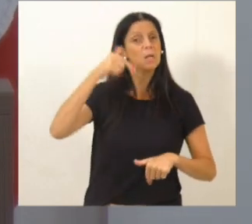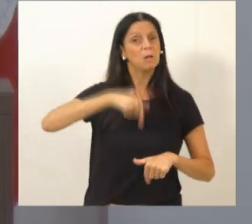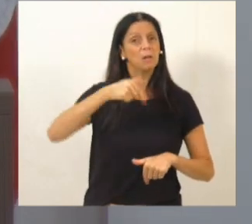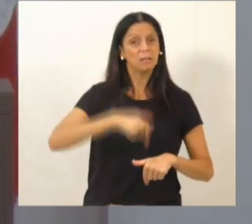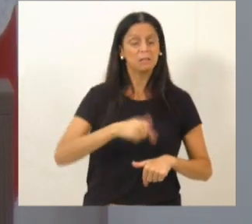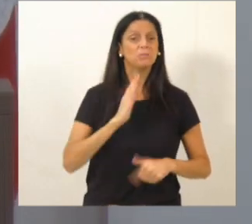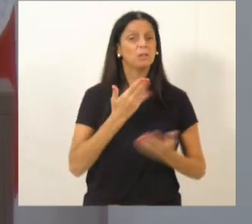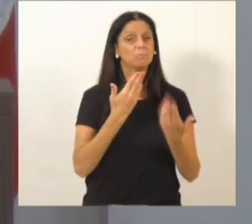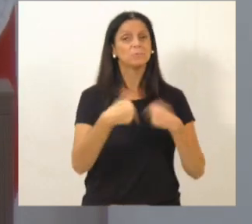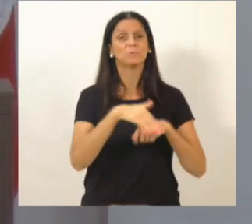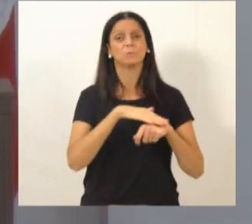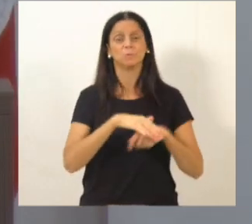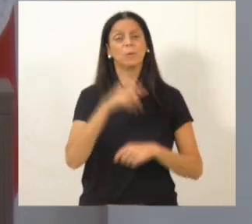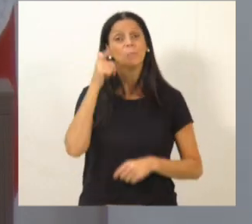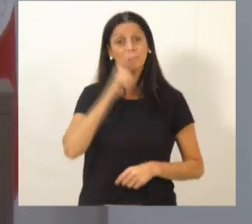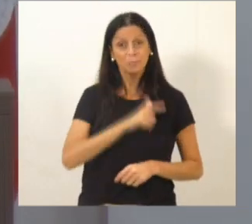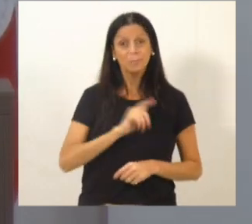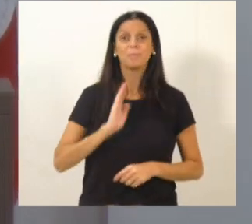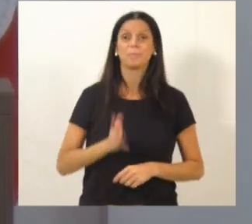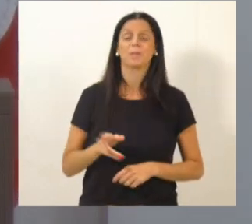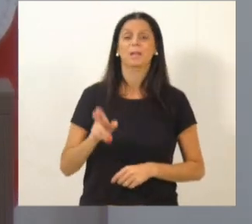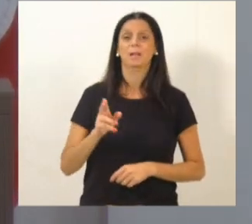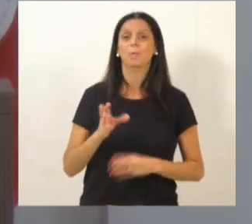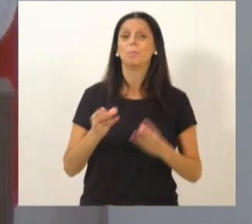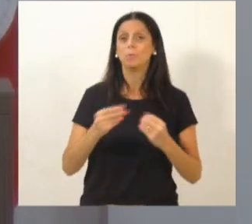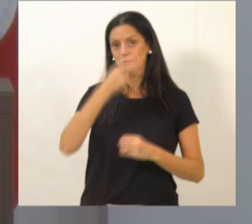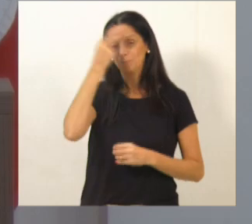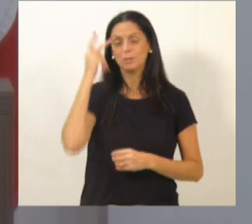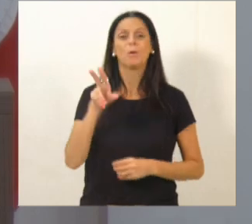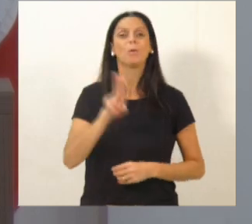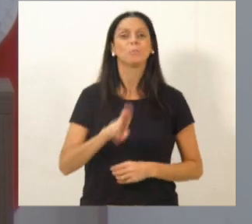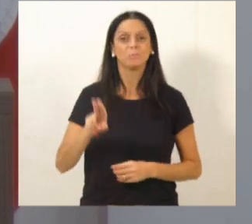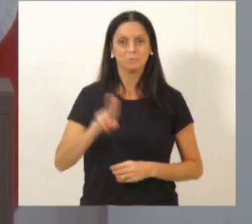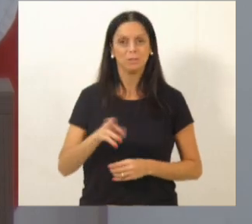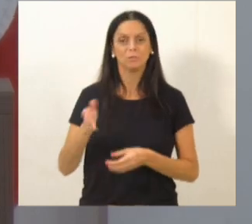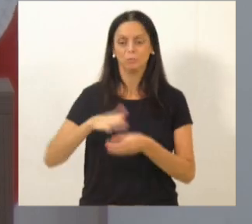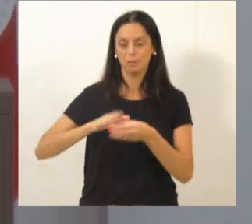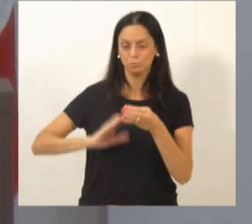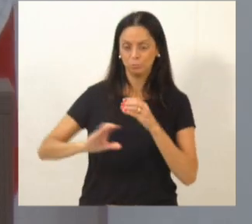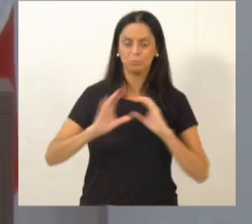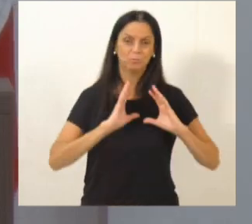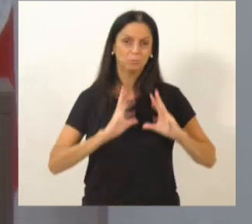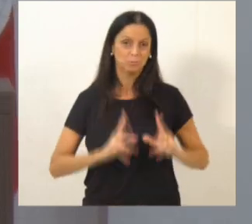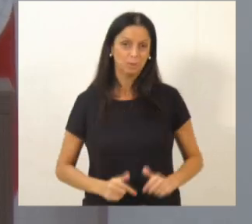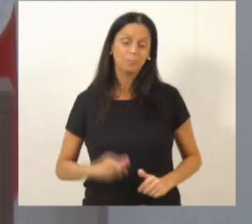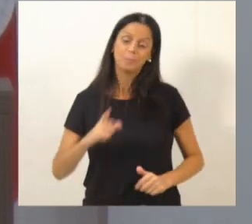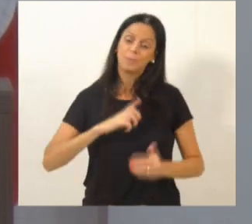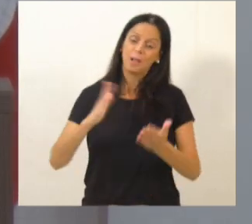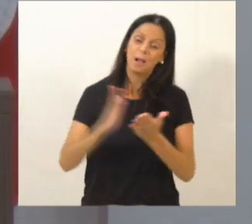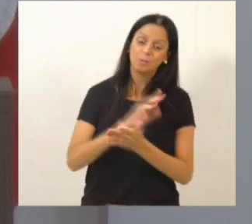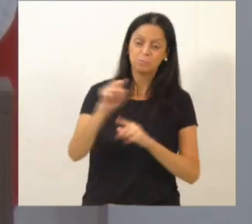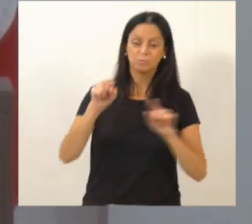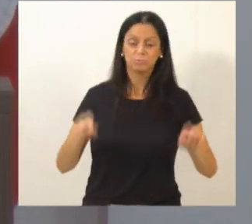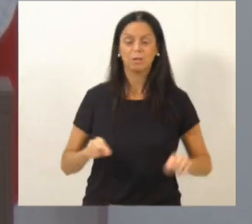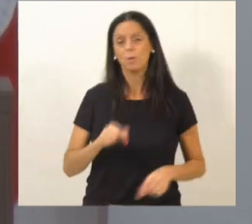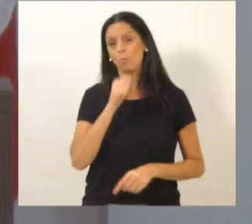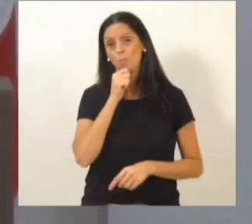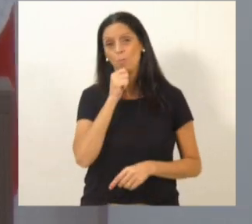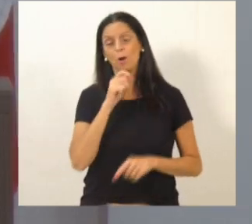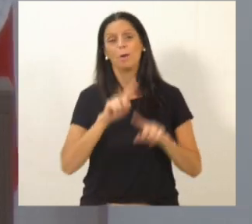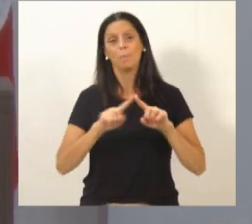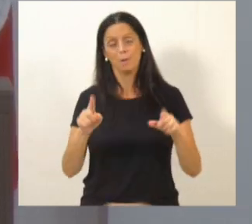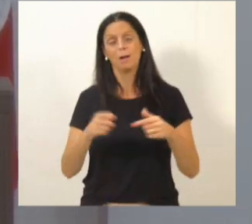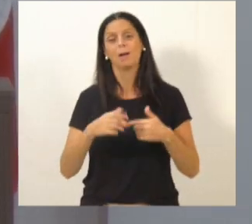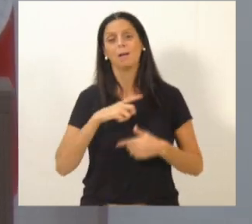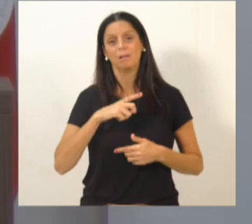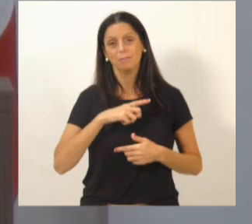rede. Tem alguns locais onde isso ainda não é possível, e aí as soluções técnicas têm que ser adequadas para tal.